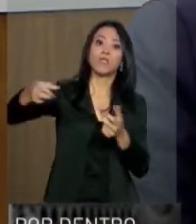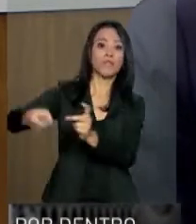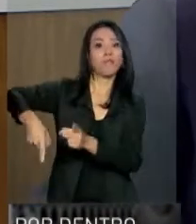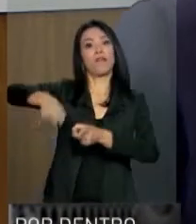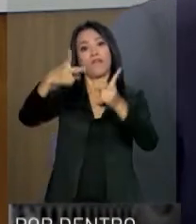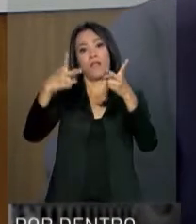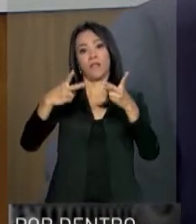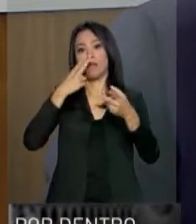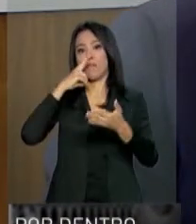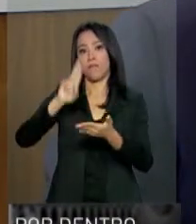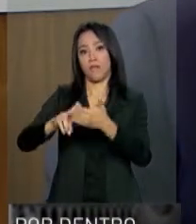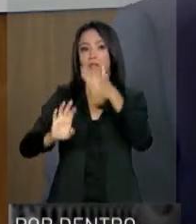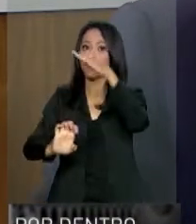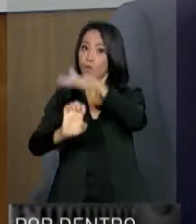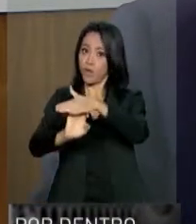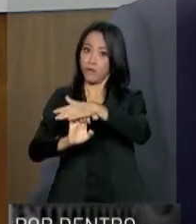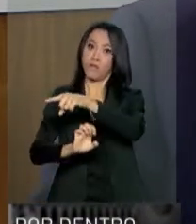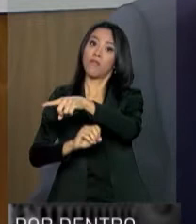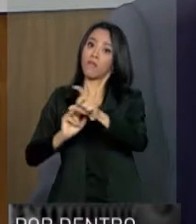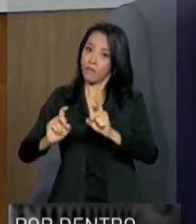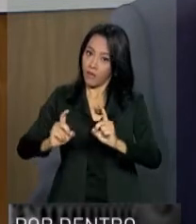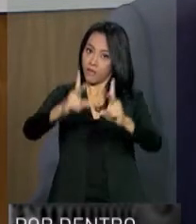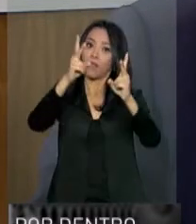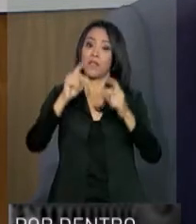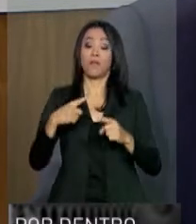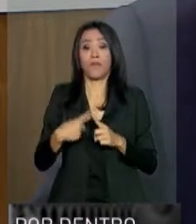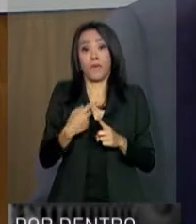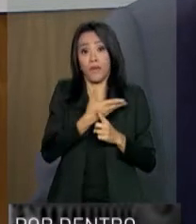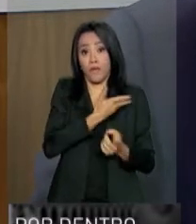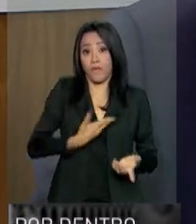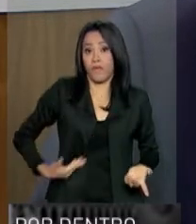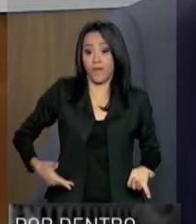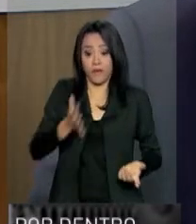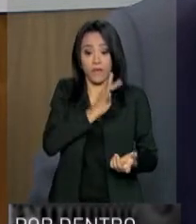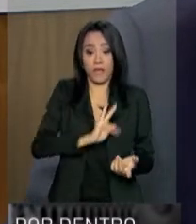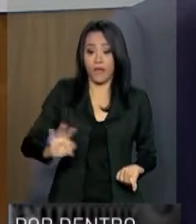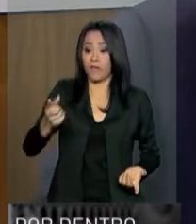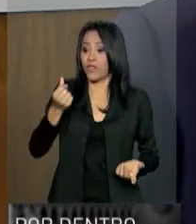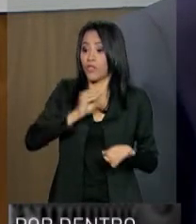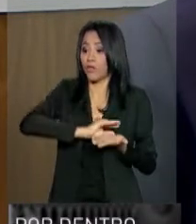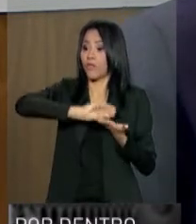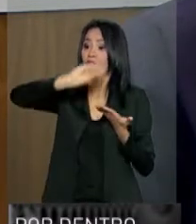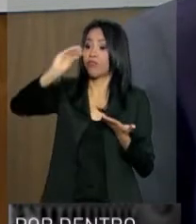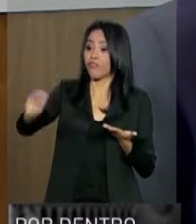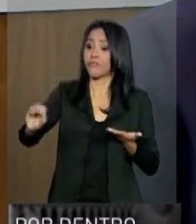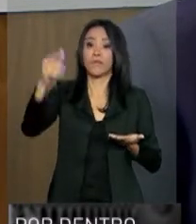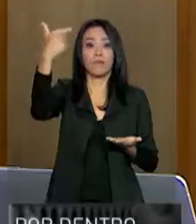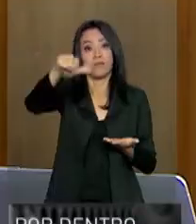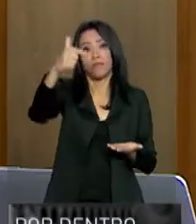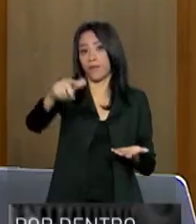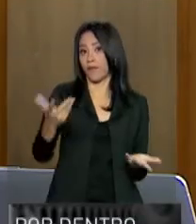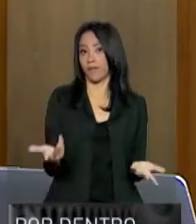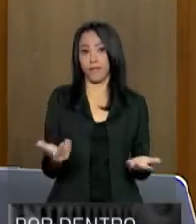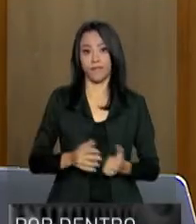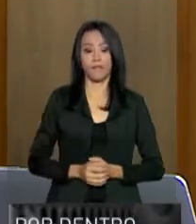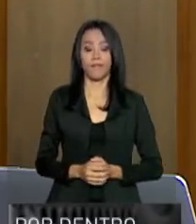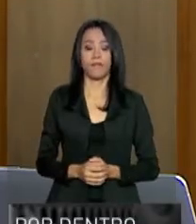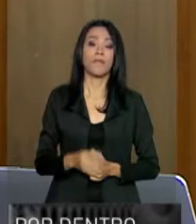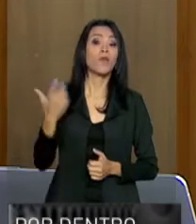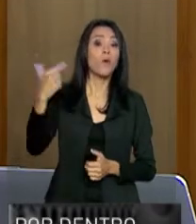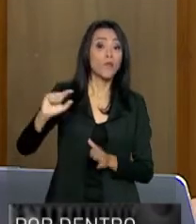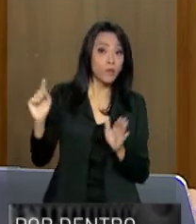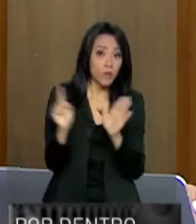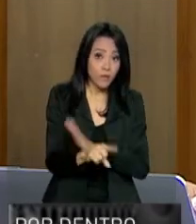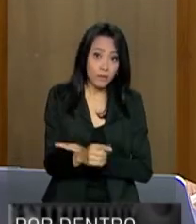porque o governo federal não tem mais recursos para colocar os correios essa é a realidade nunca josino mais alguma pergunta